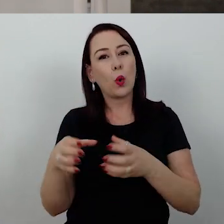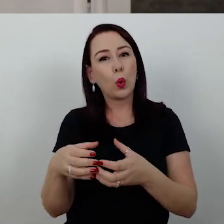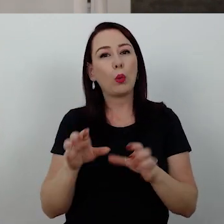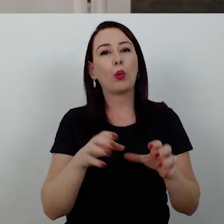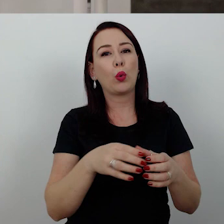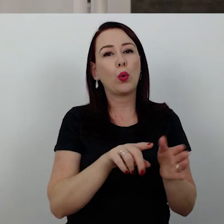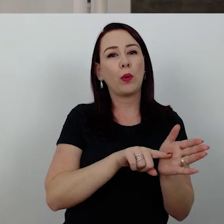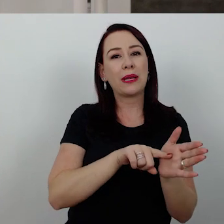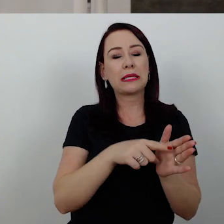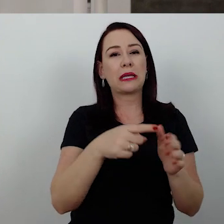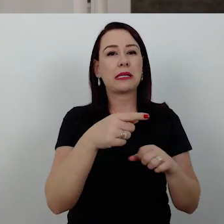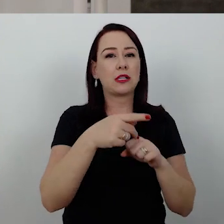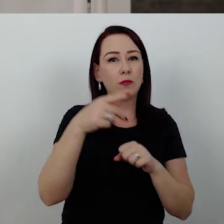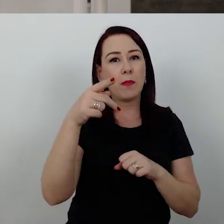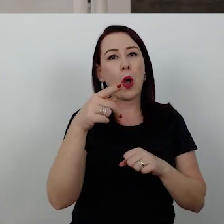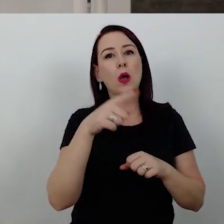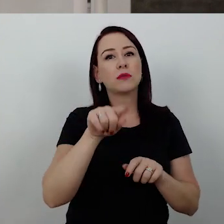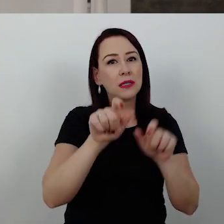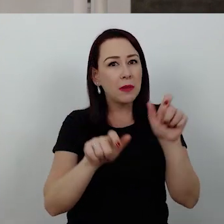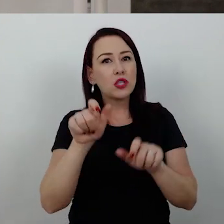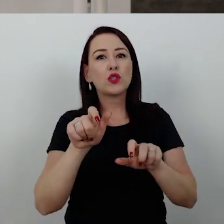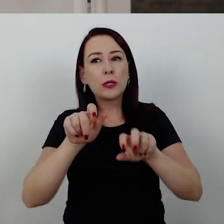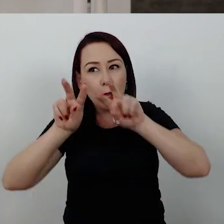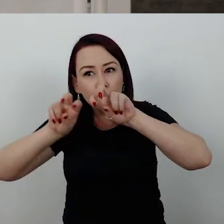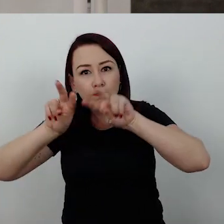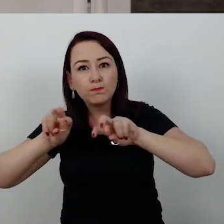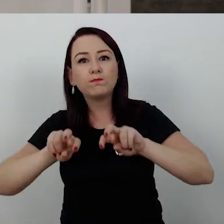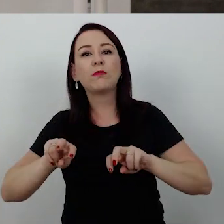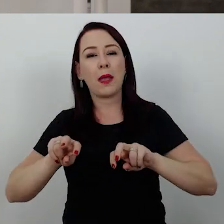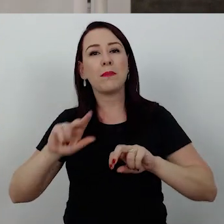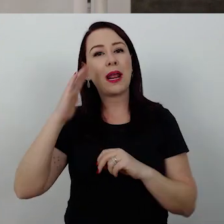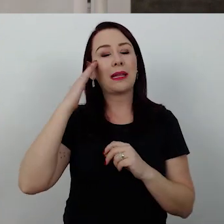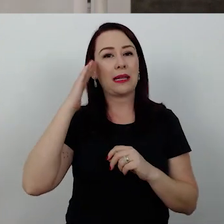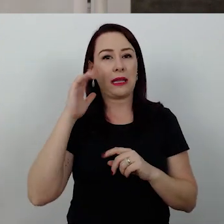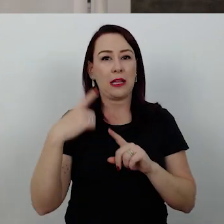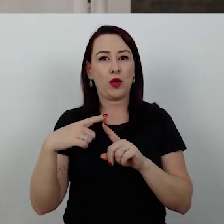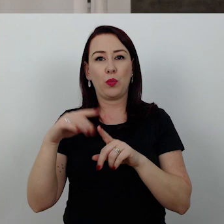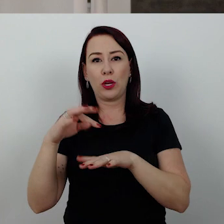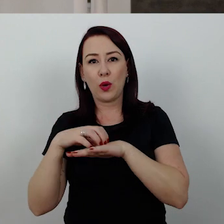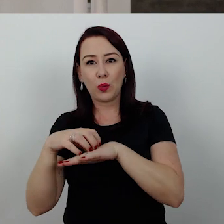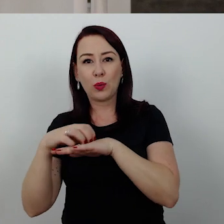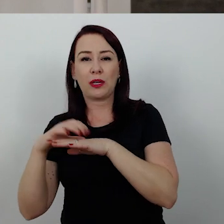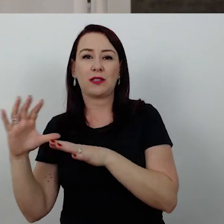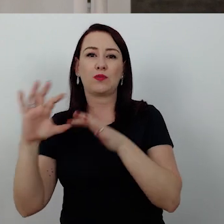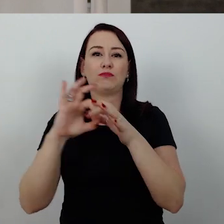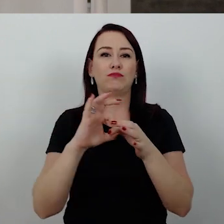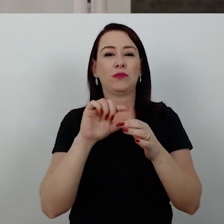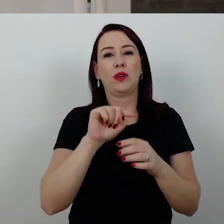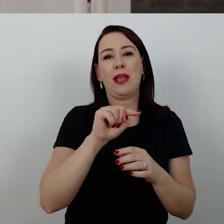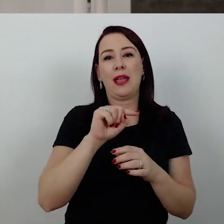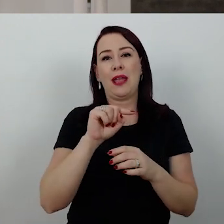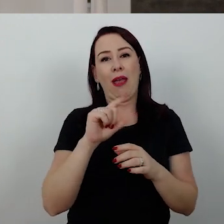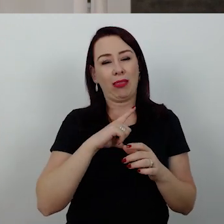de pesquisas, de pós-graduação, que têm ido para esse lugar de entender o impacto do turismo, impacto